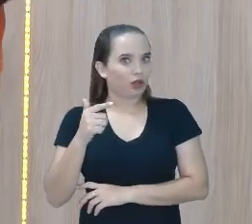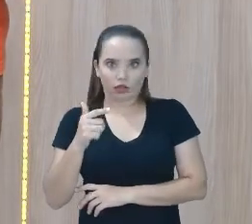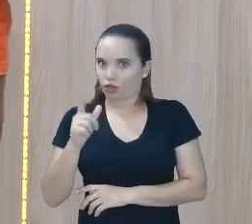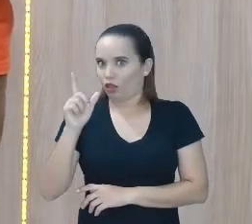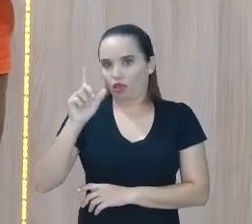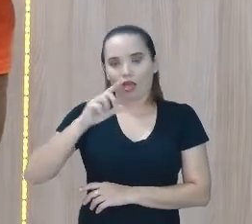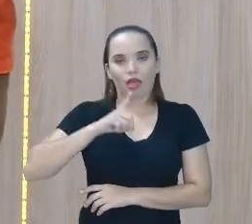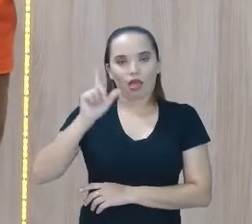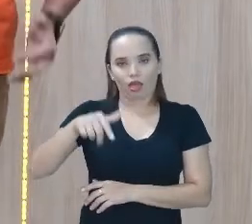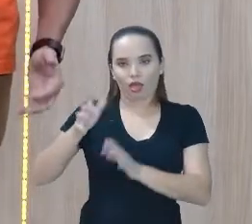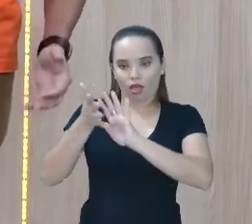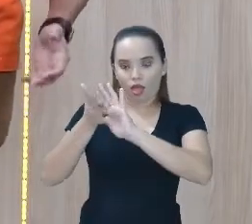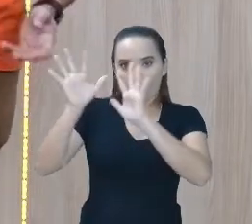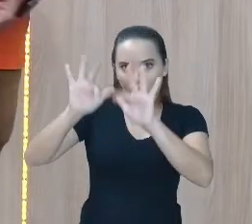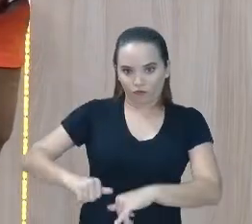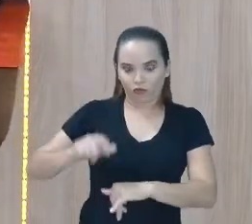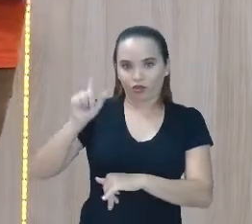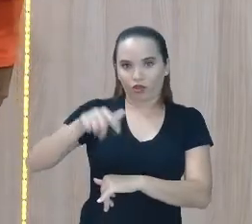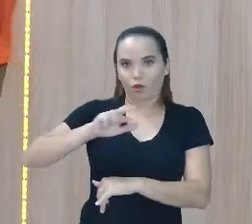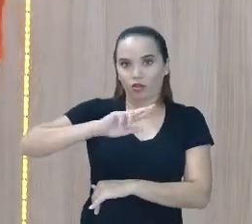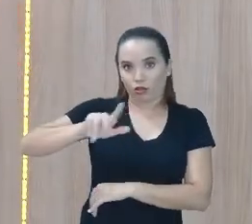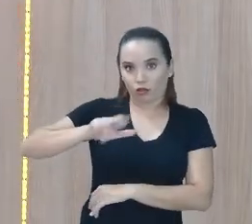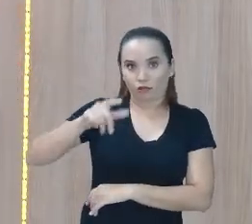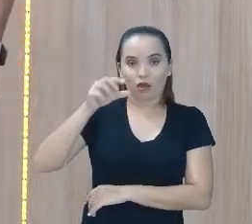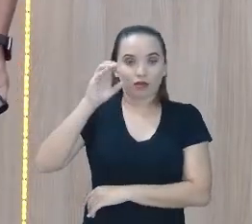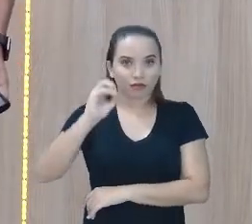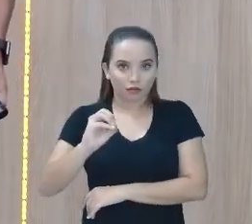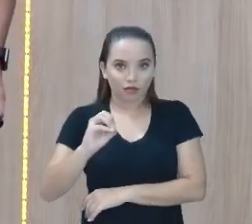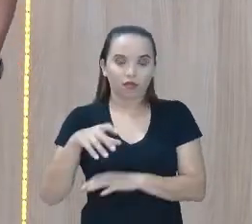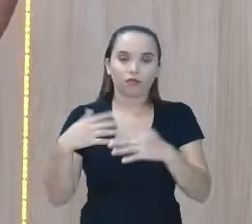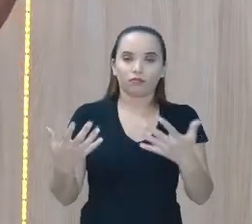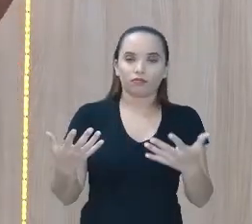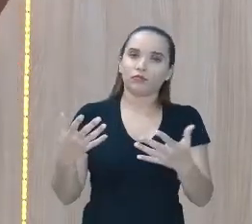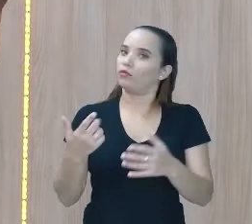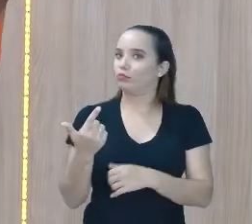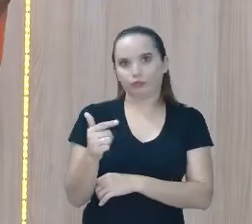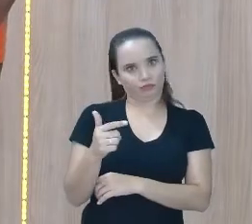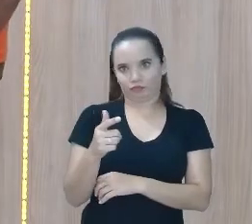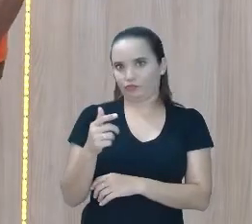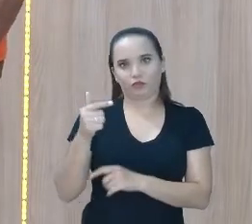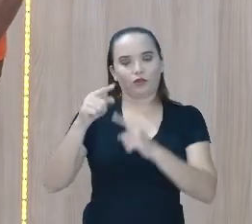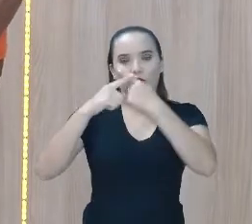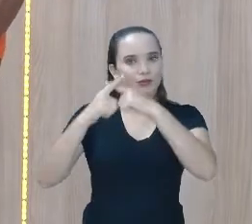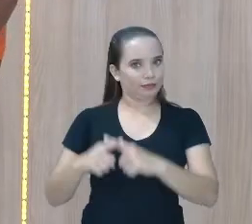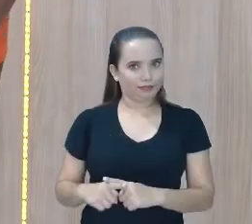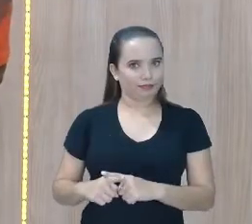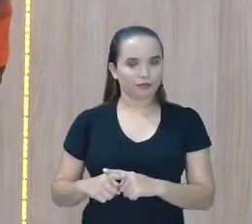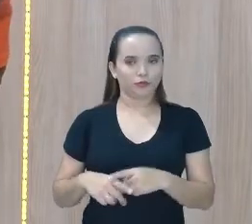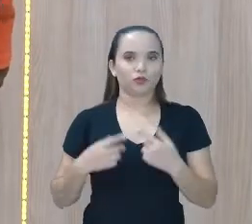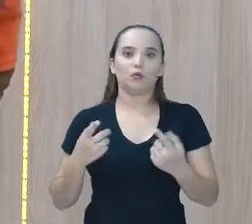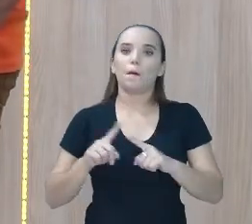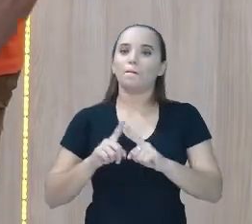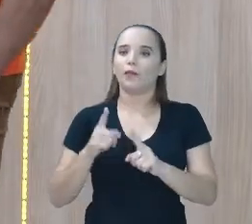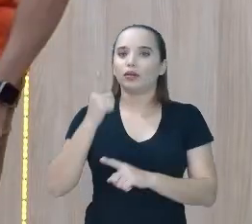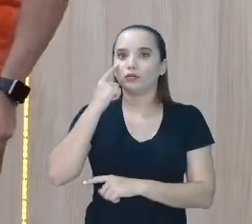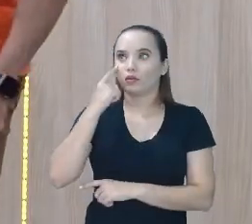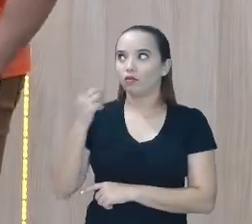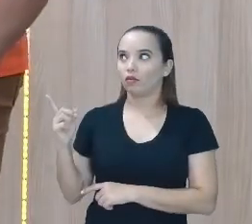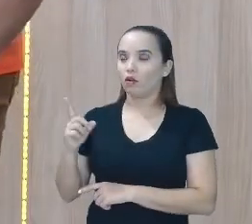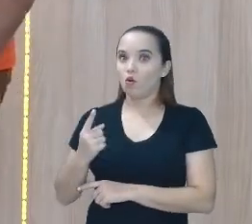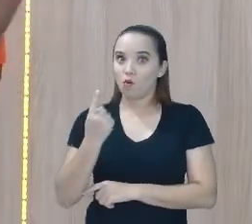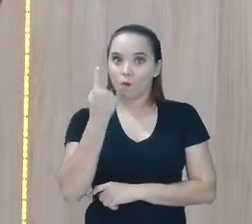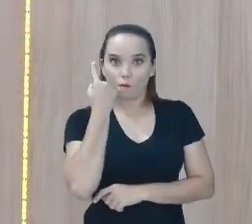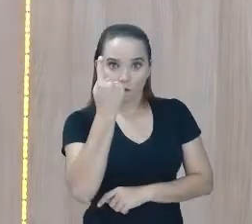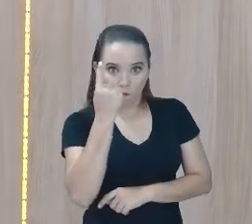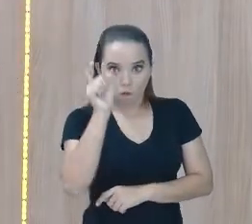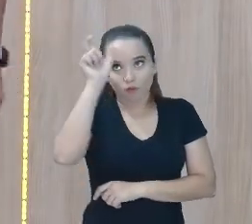0, eles não são múltiplos de 7. Então, a dica que eu vou dar é o seguinte. Existe uma dessas 7 colunas